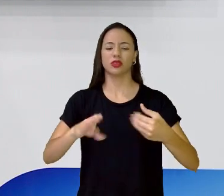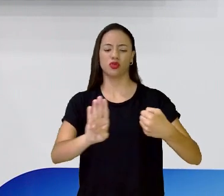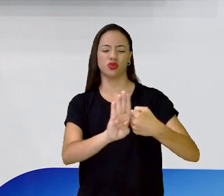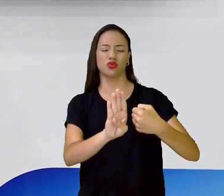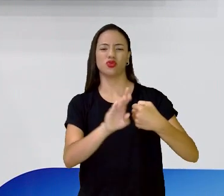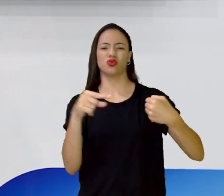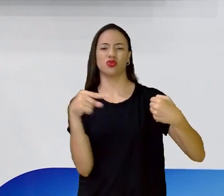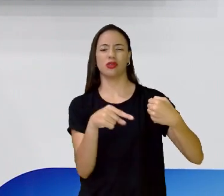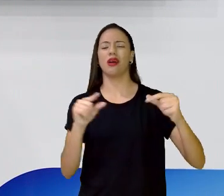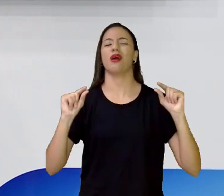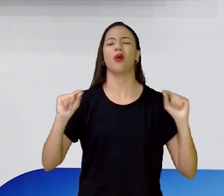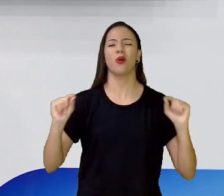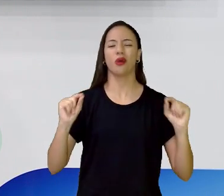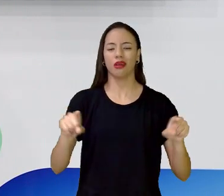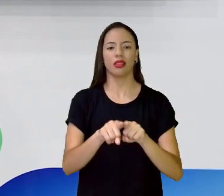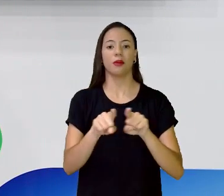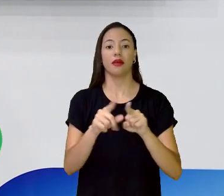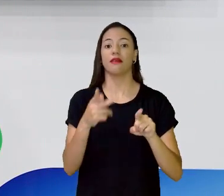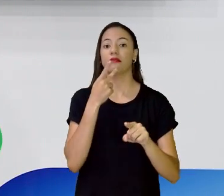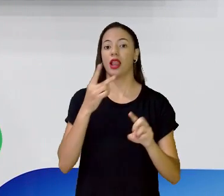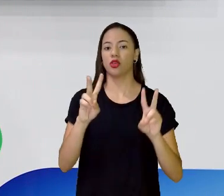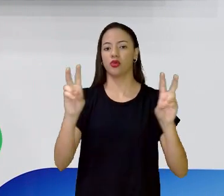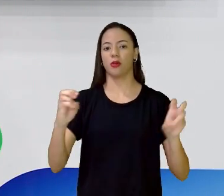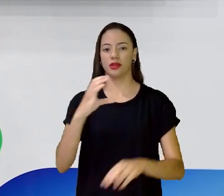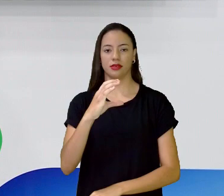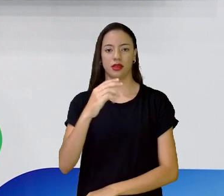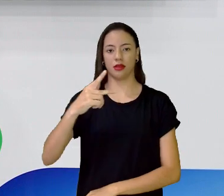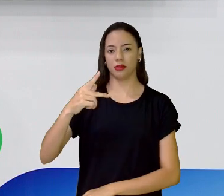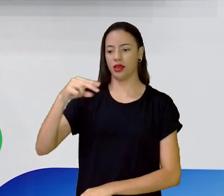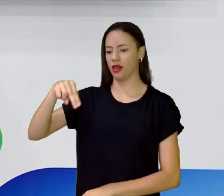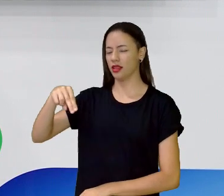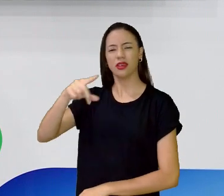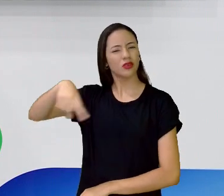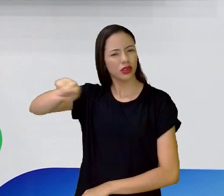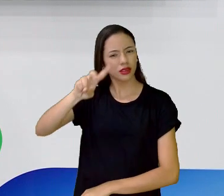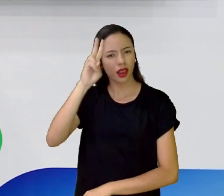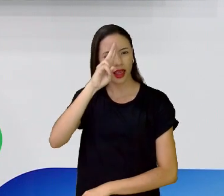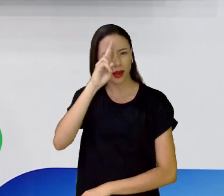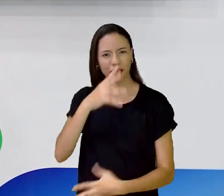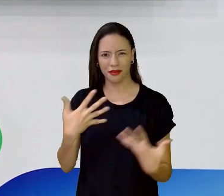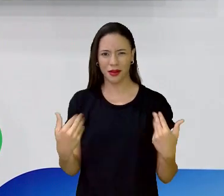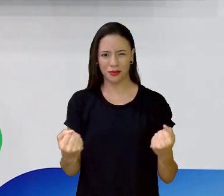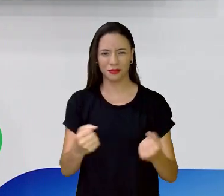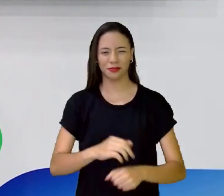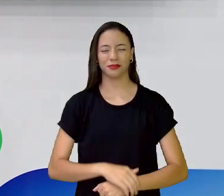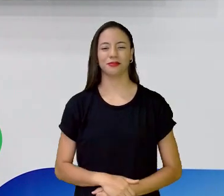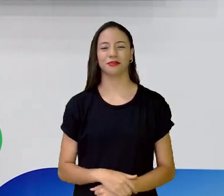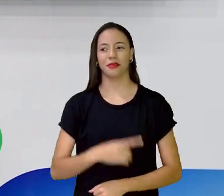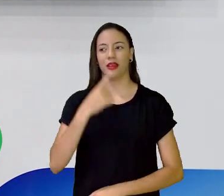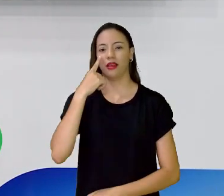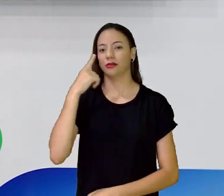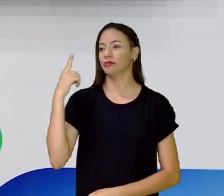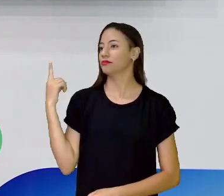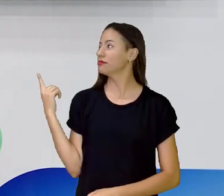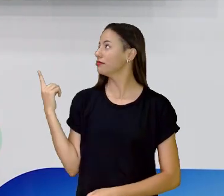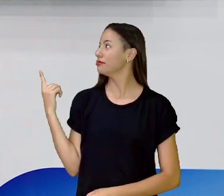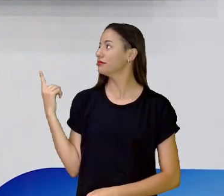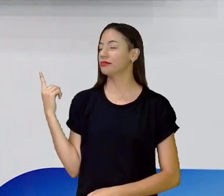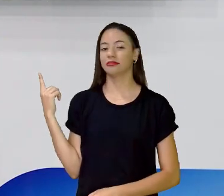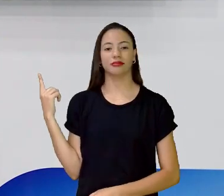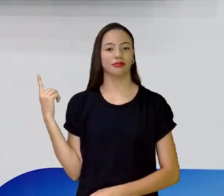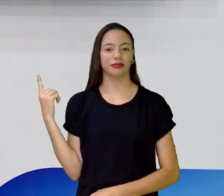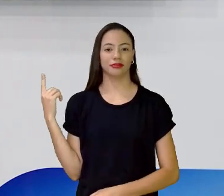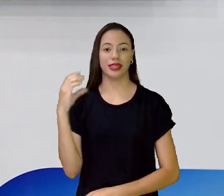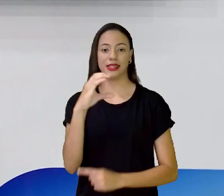substantivos e vamos falar também do CPN. Quem lembra aí o que é CPN? Vamos lá? Olha só, vamos